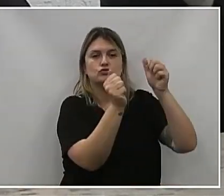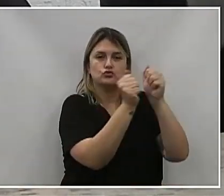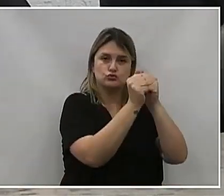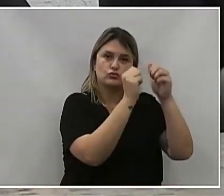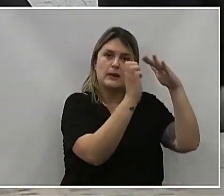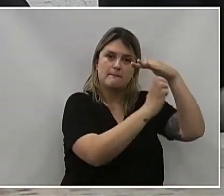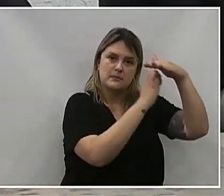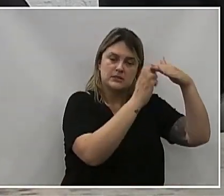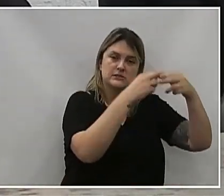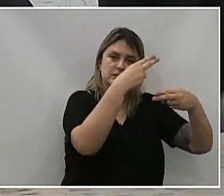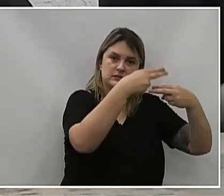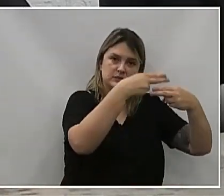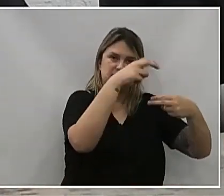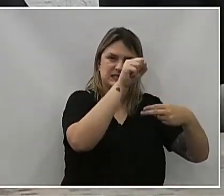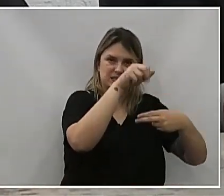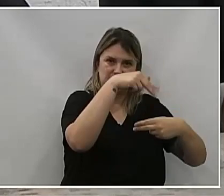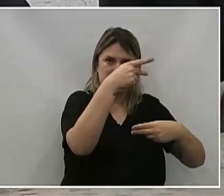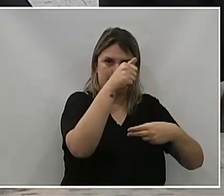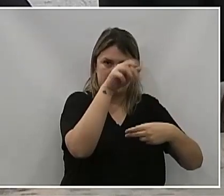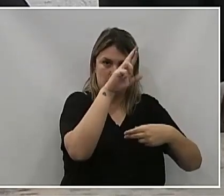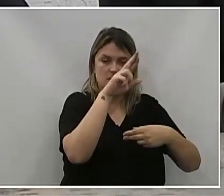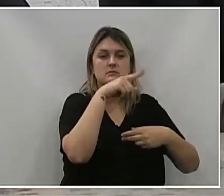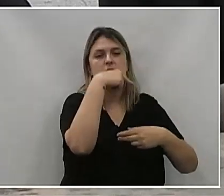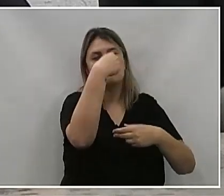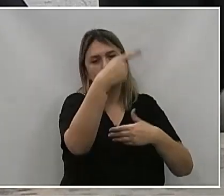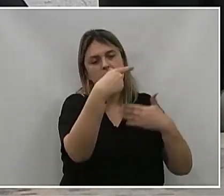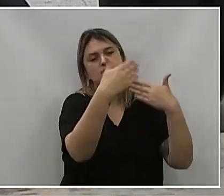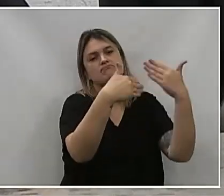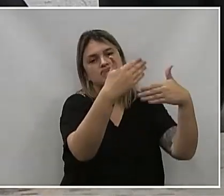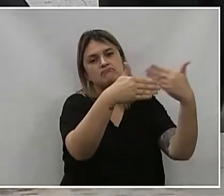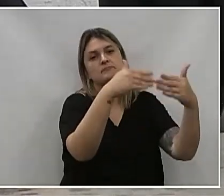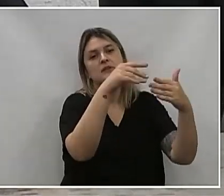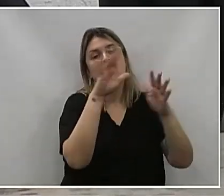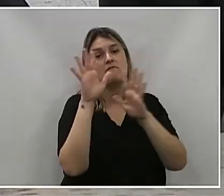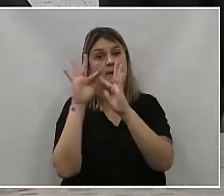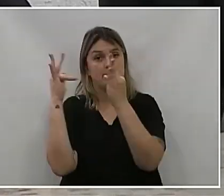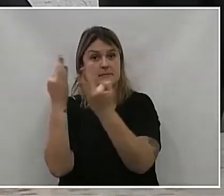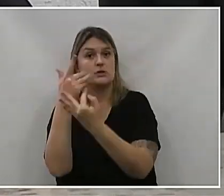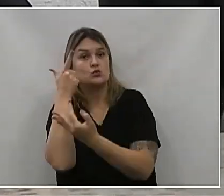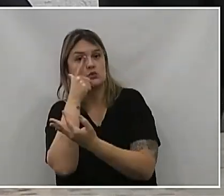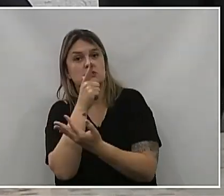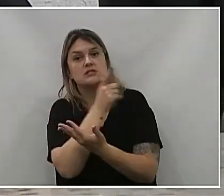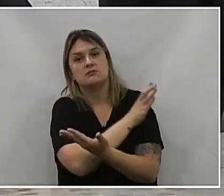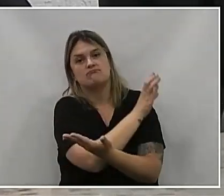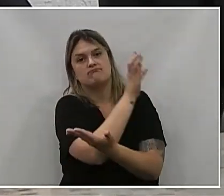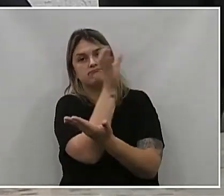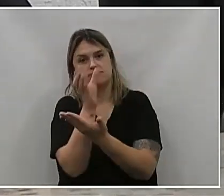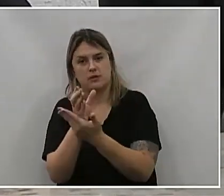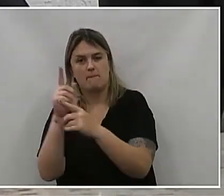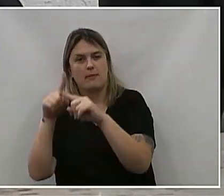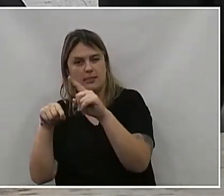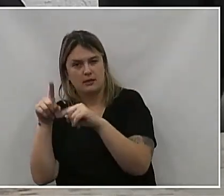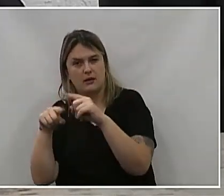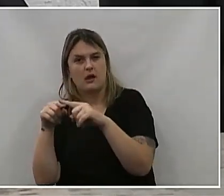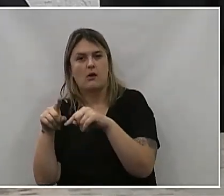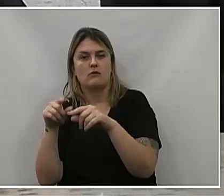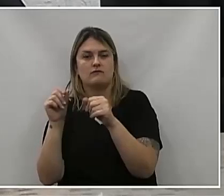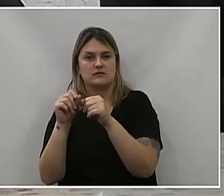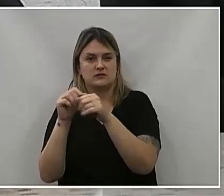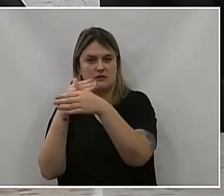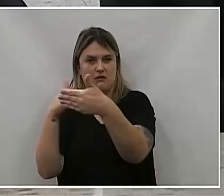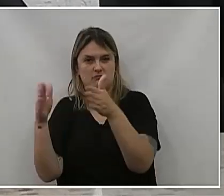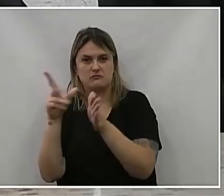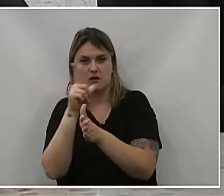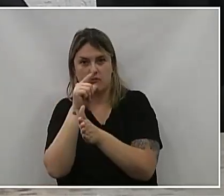Sanepar e aí seguir todos os procedimentos necessários para que essas famílias possam receber essa caixa de água. Ou seja,